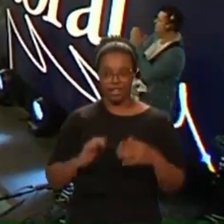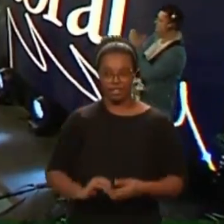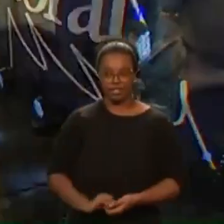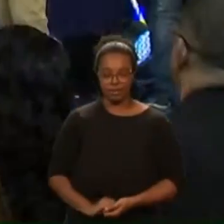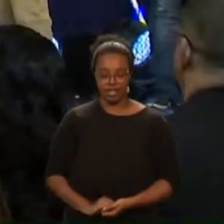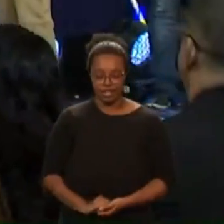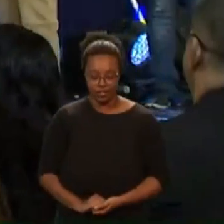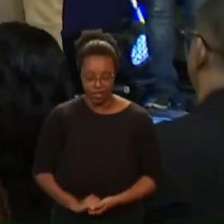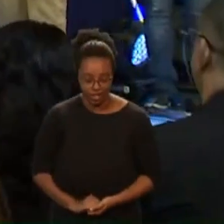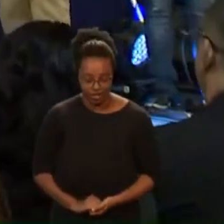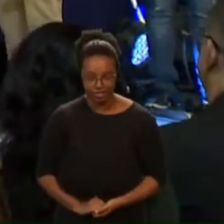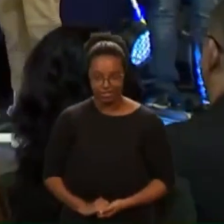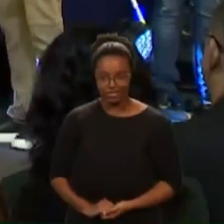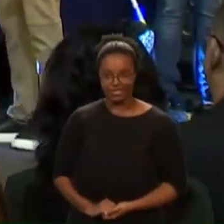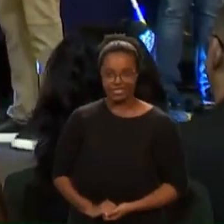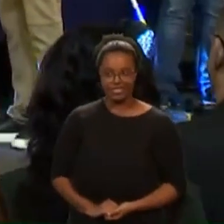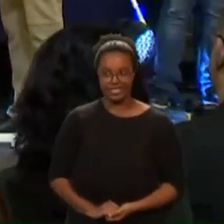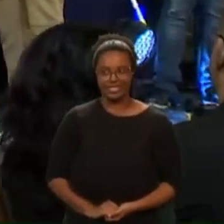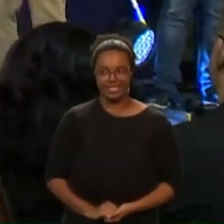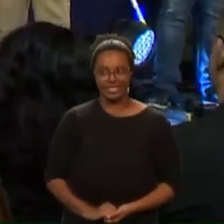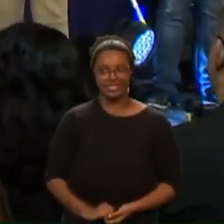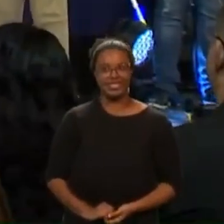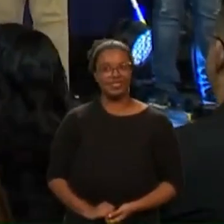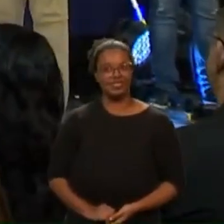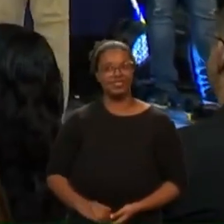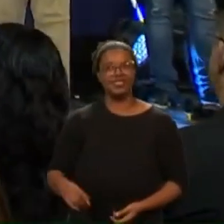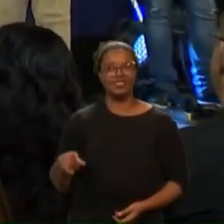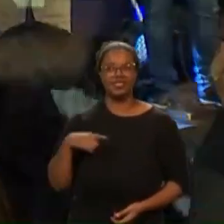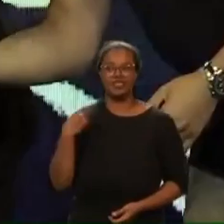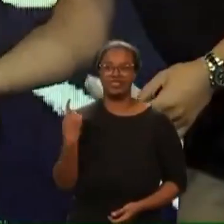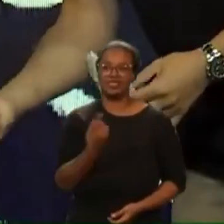Amém nós queremos louvar Senhor